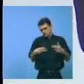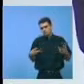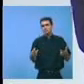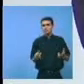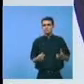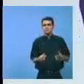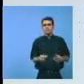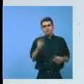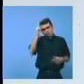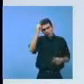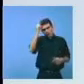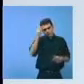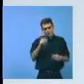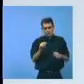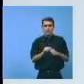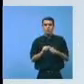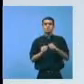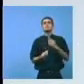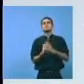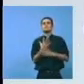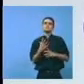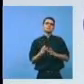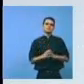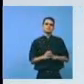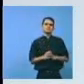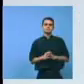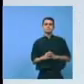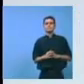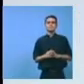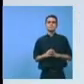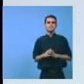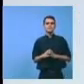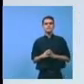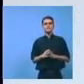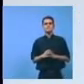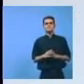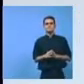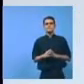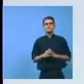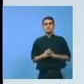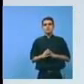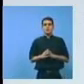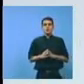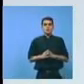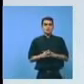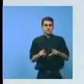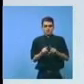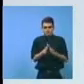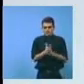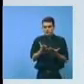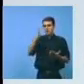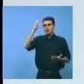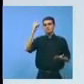cura. Quando Moisés diz para eles lá no acampamento, cada um, porque você sabe, naquela época não tinha